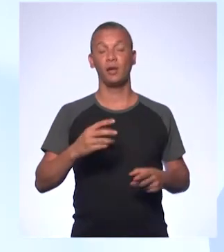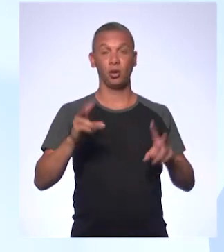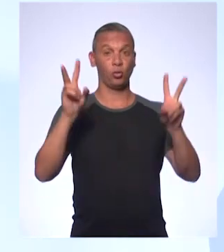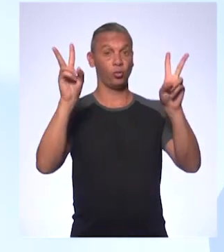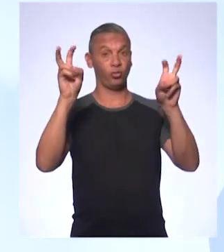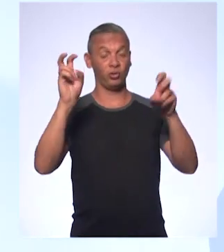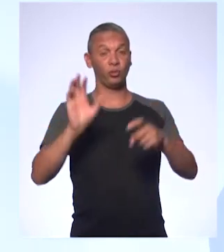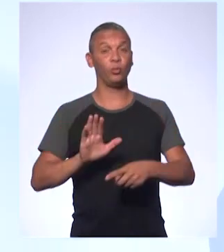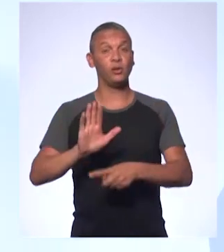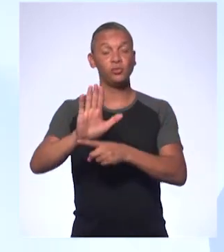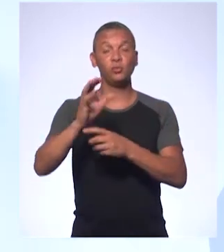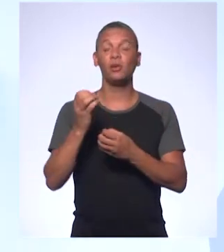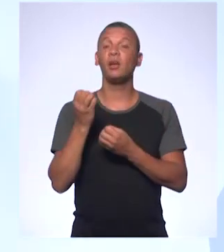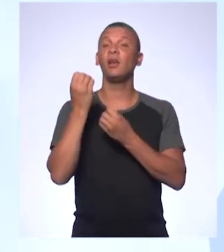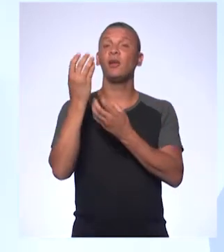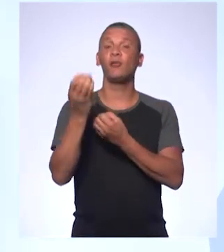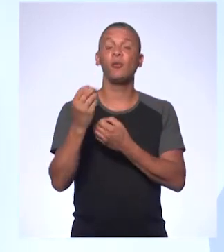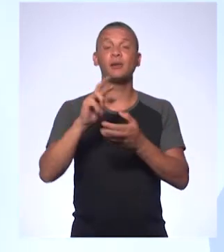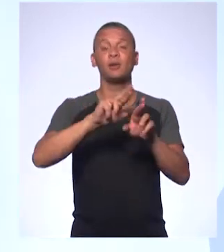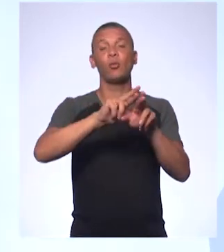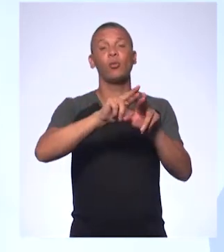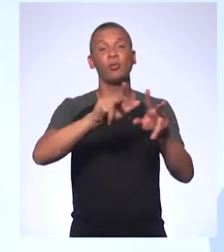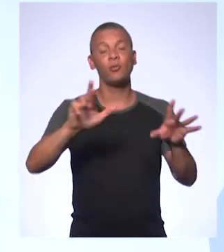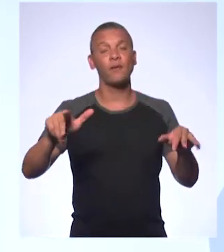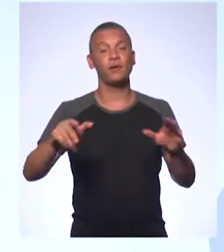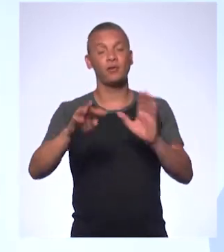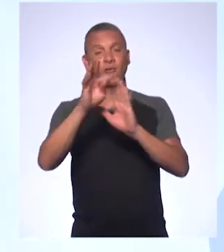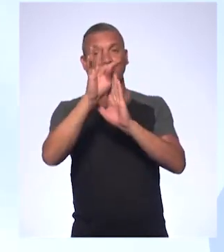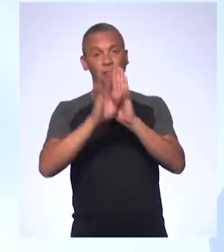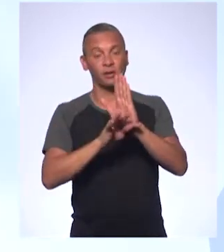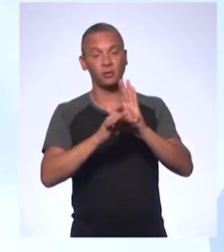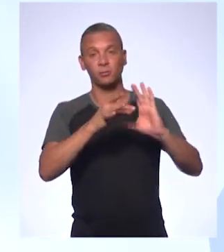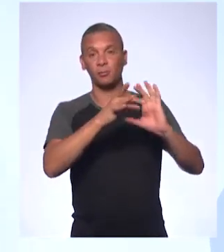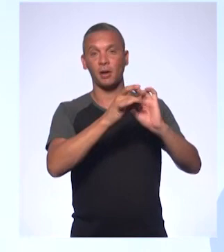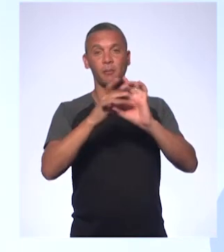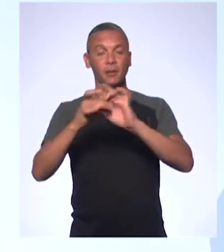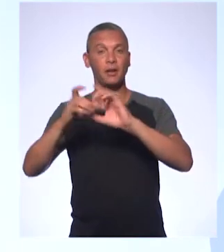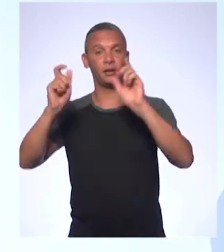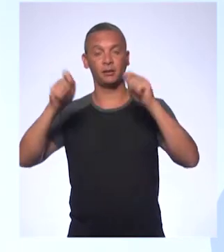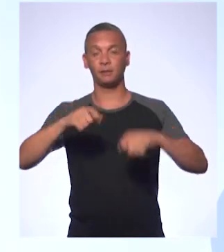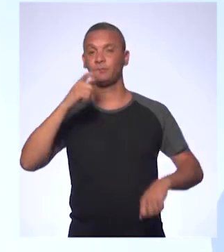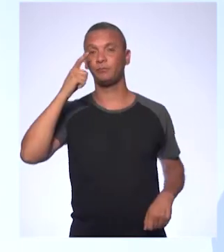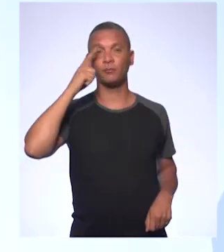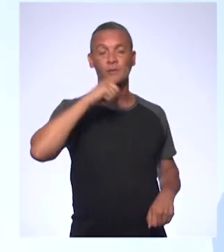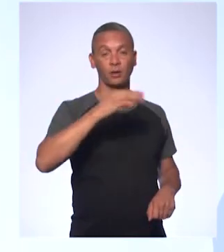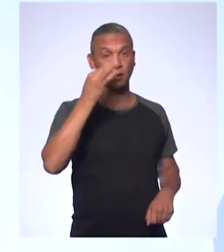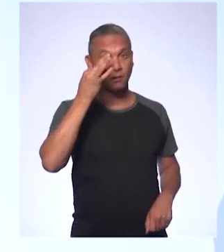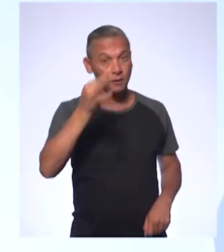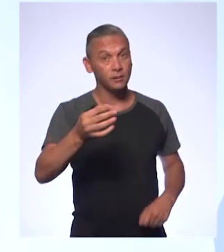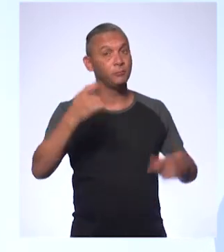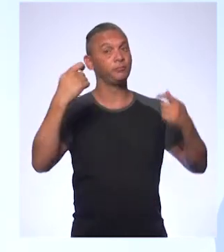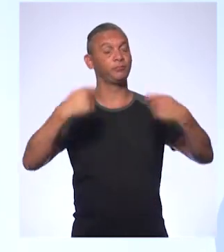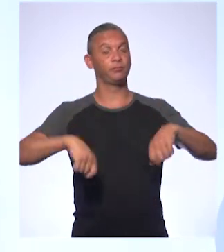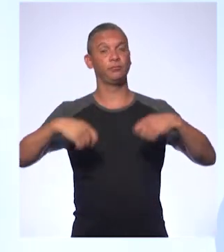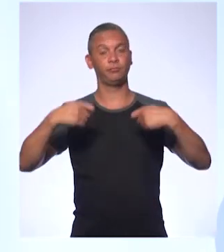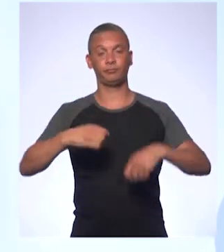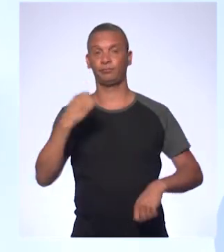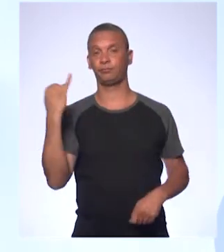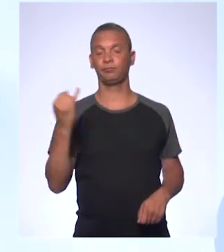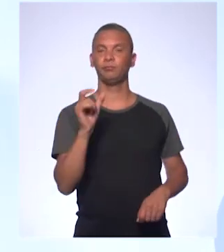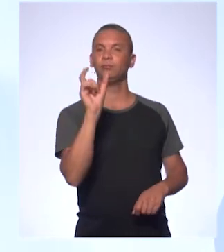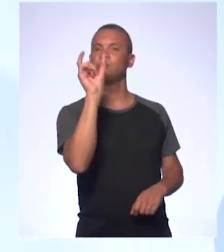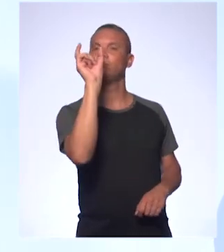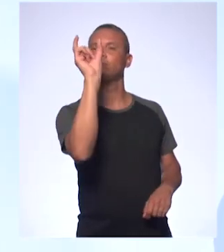informações, ele ajuda a entender o contexto, né? E aí a gente tem que prestar bastante atenção aí. A gente viu algumas